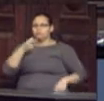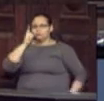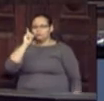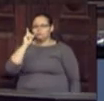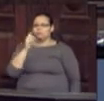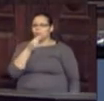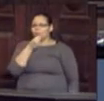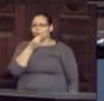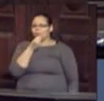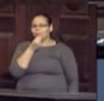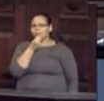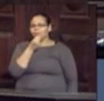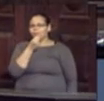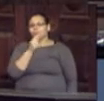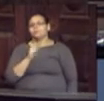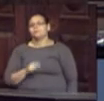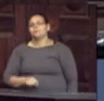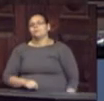microfone de aparte.